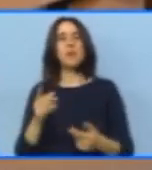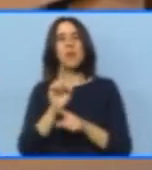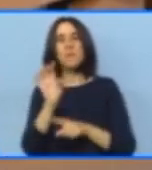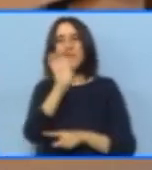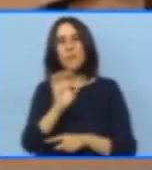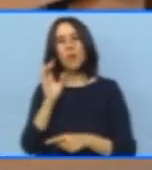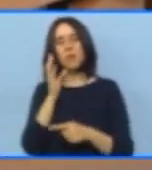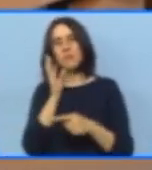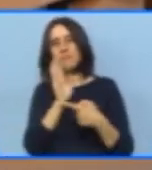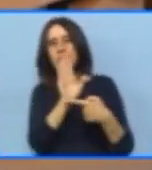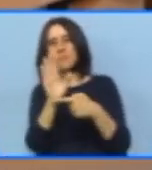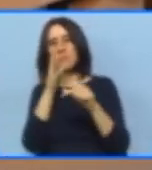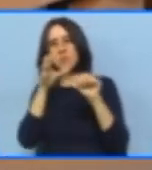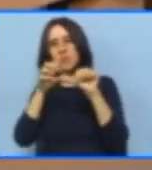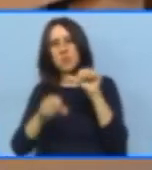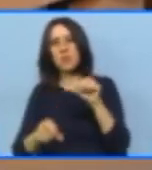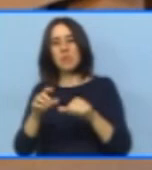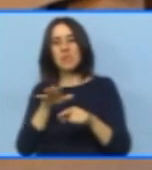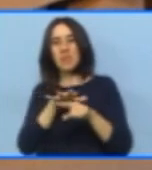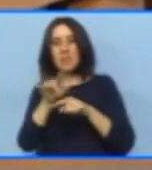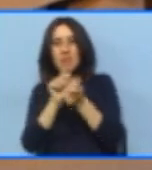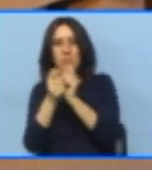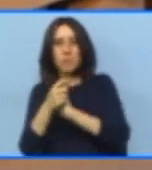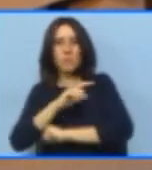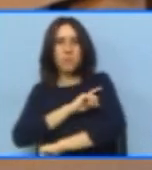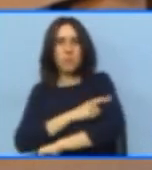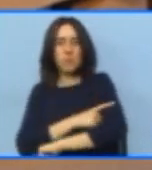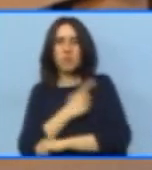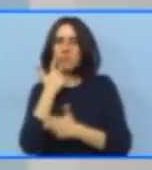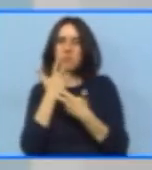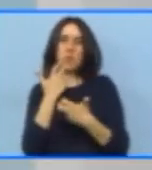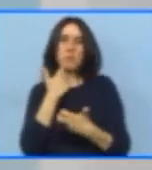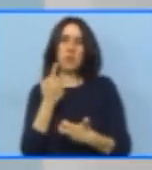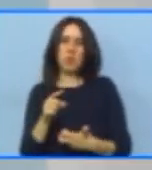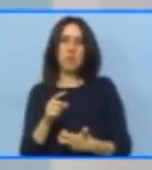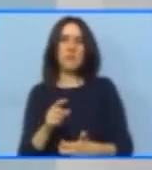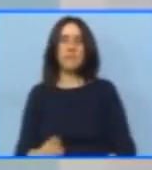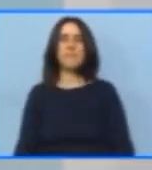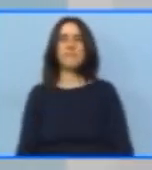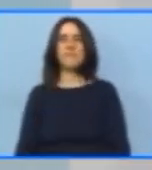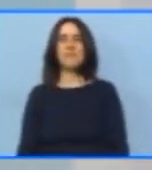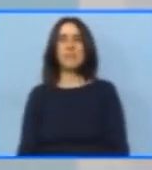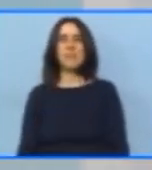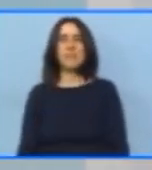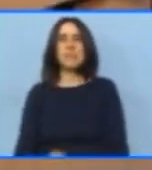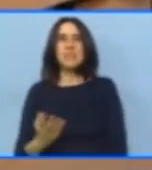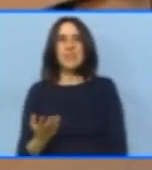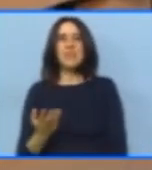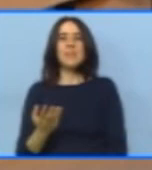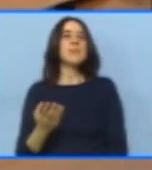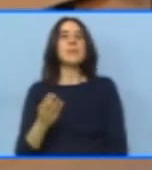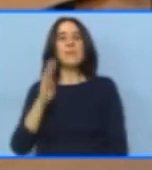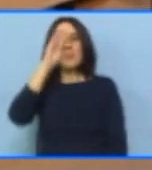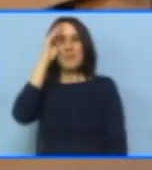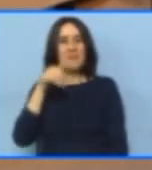e de dizer as coisas, este poder de transformação que ele tem é de facto significativo. O Papa é também aquele que está para